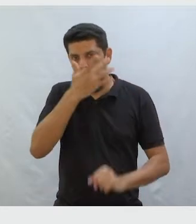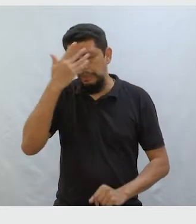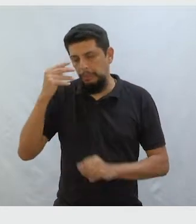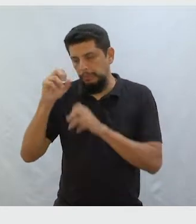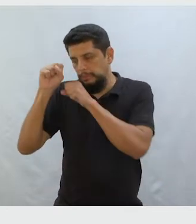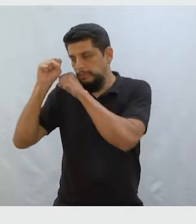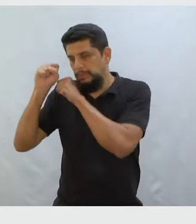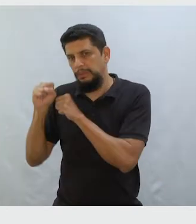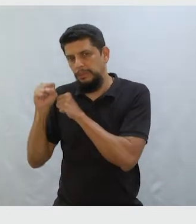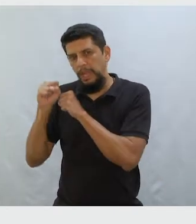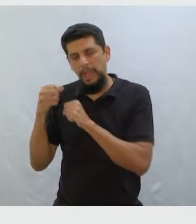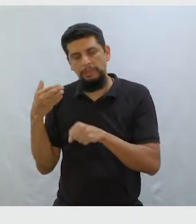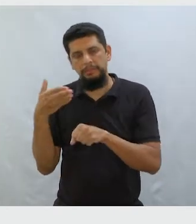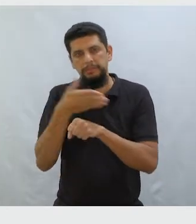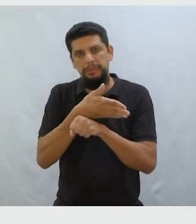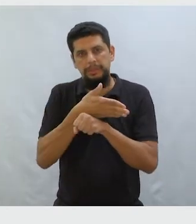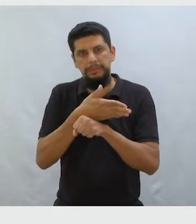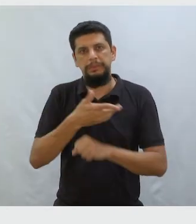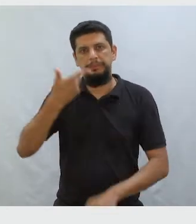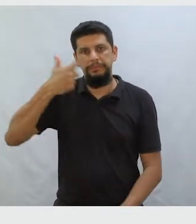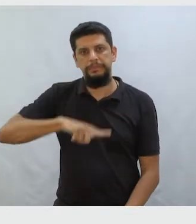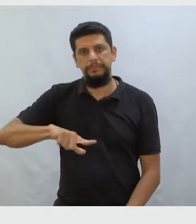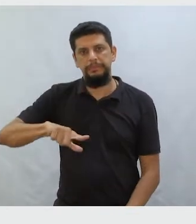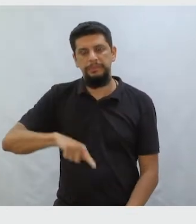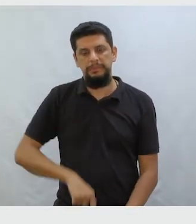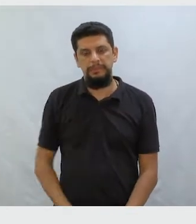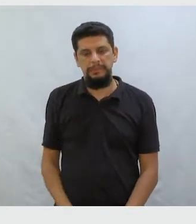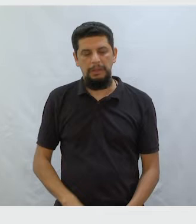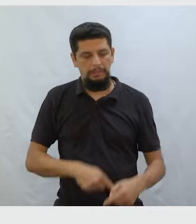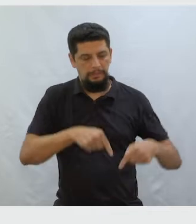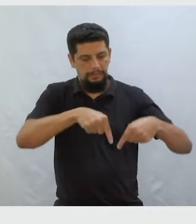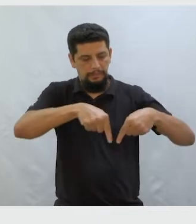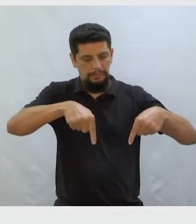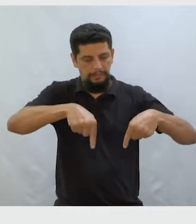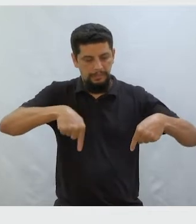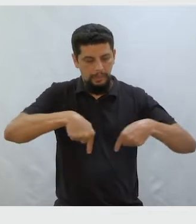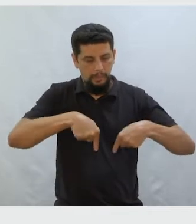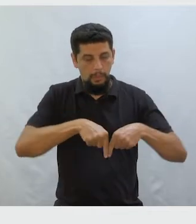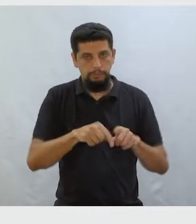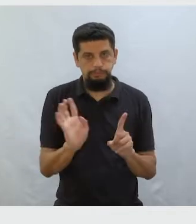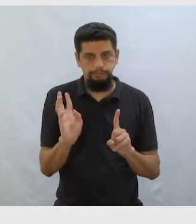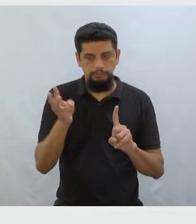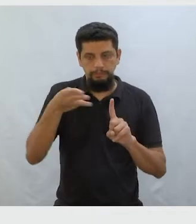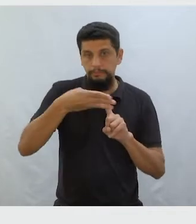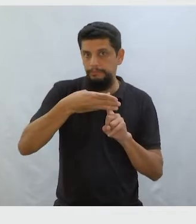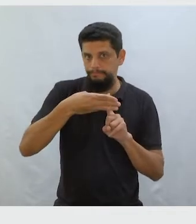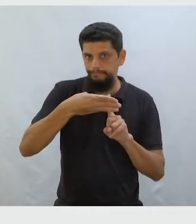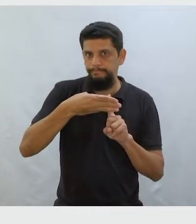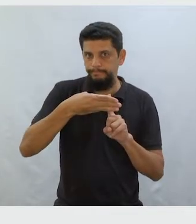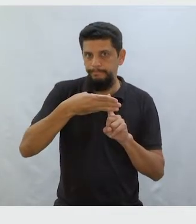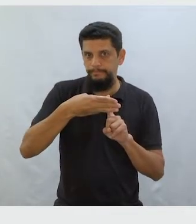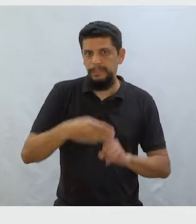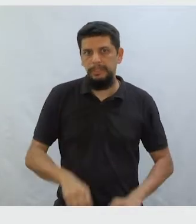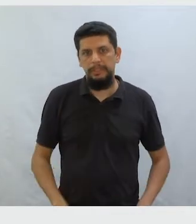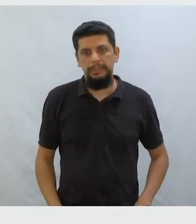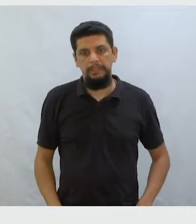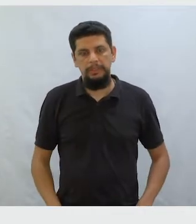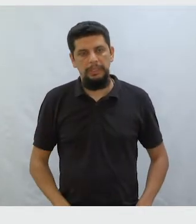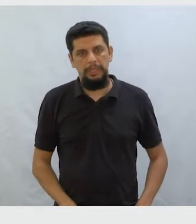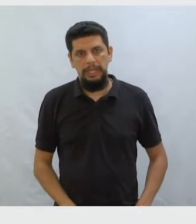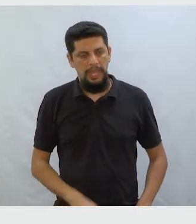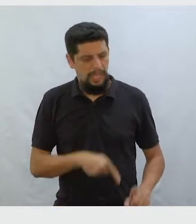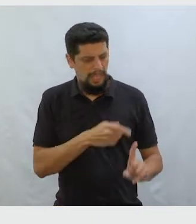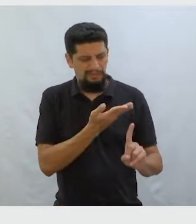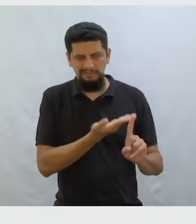dormir lá foi ele outra vez para a sua sala misteriosa que